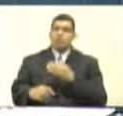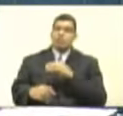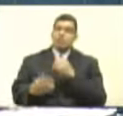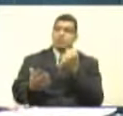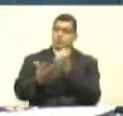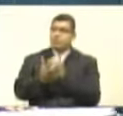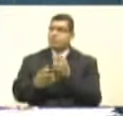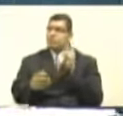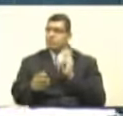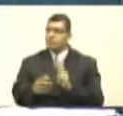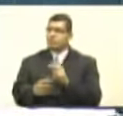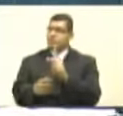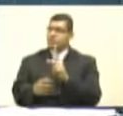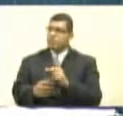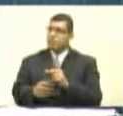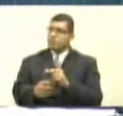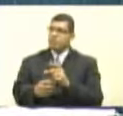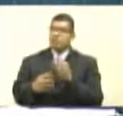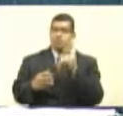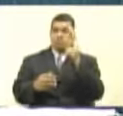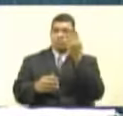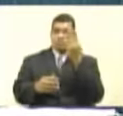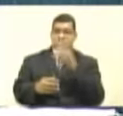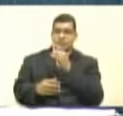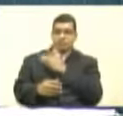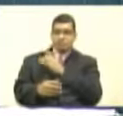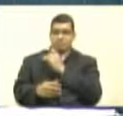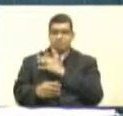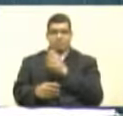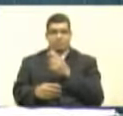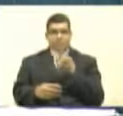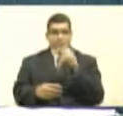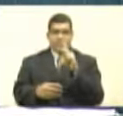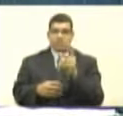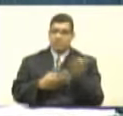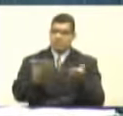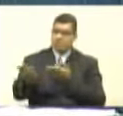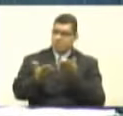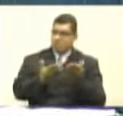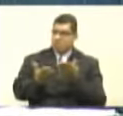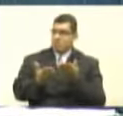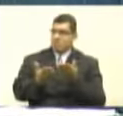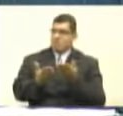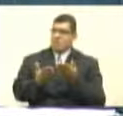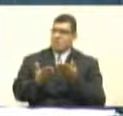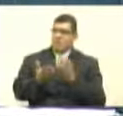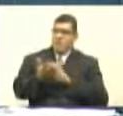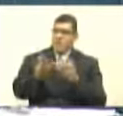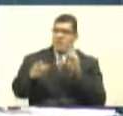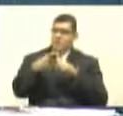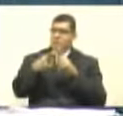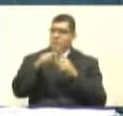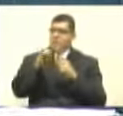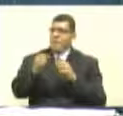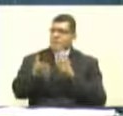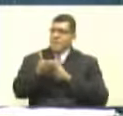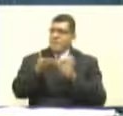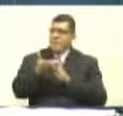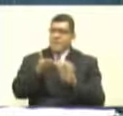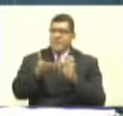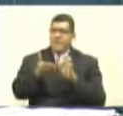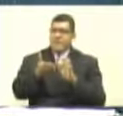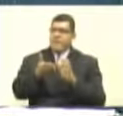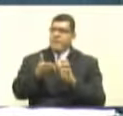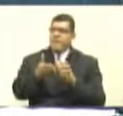e continua sendo enganado pelos seus assessores. Porque se não continuasse sendo